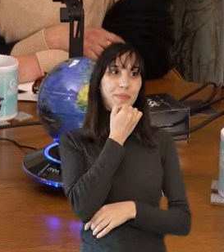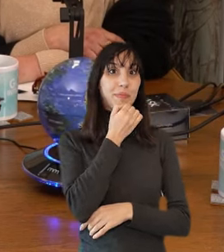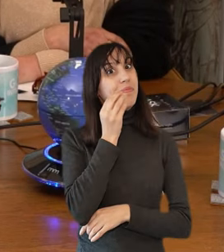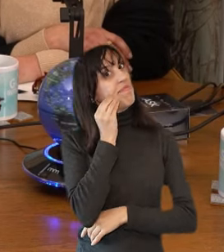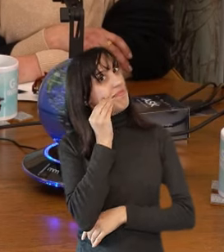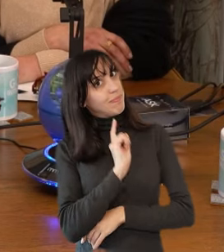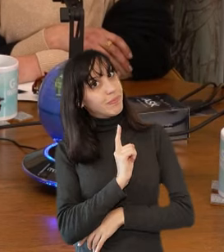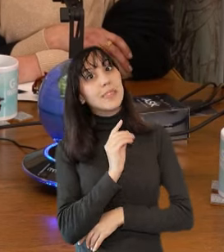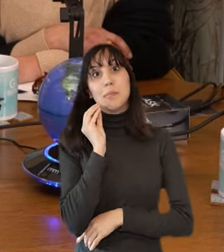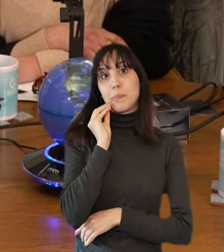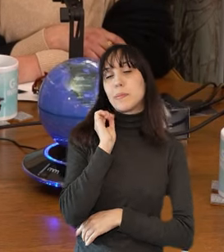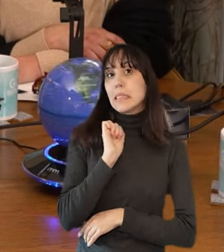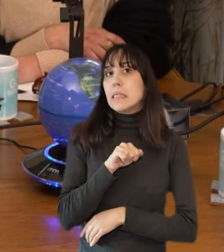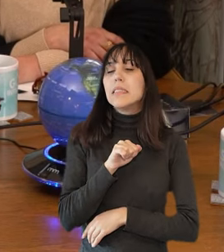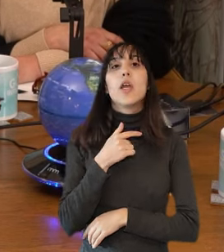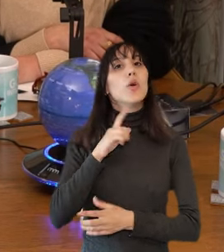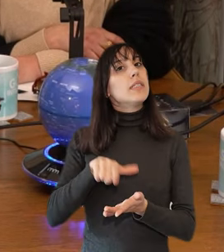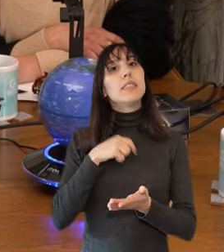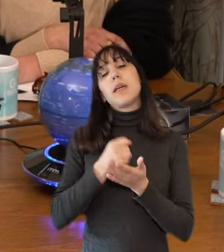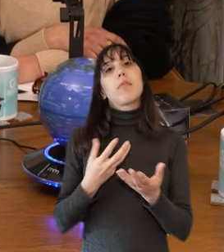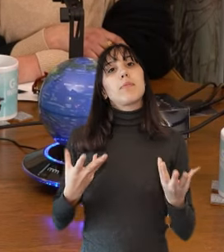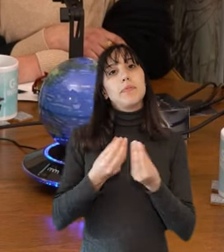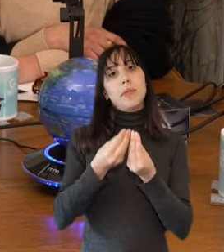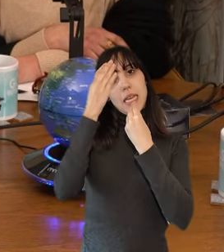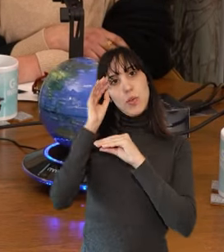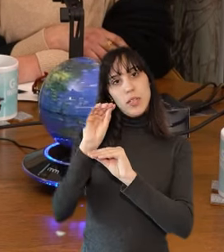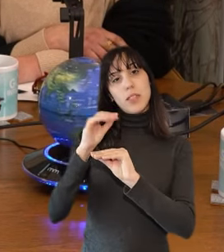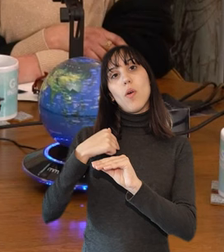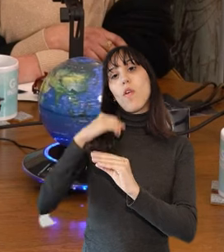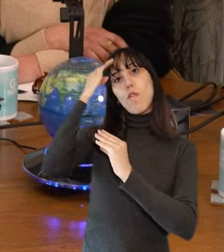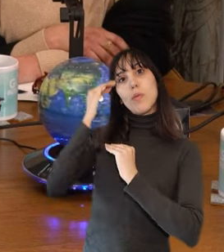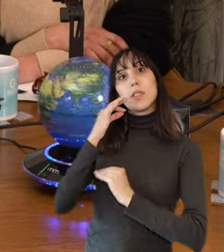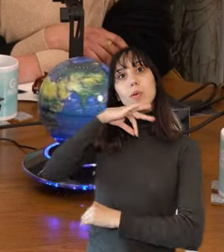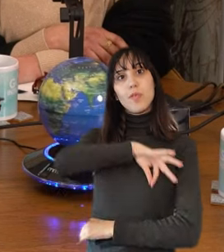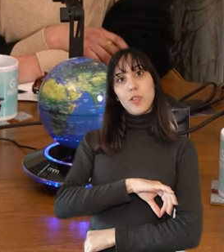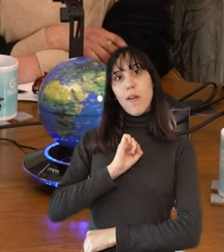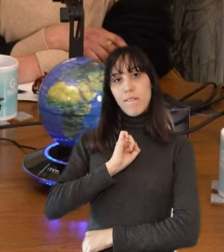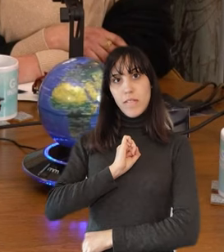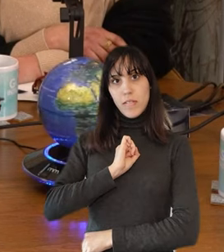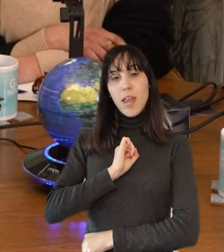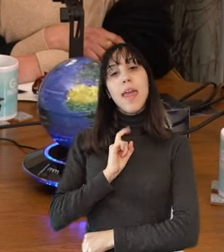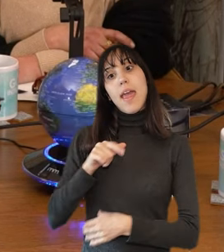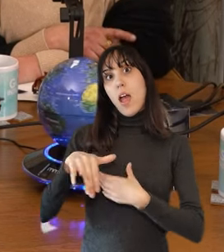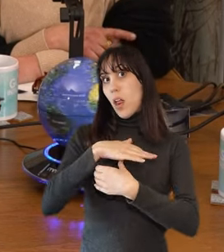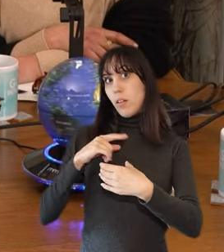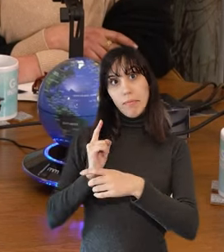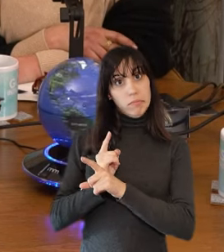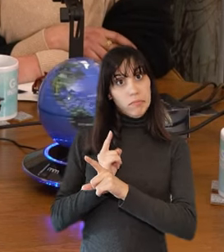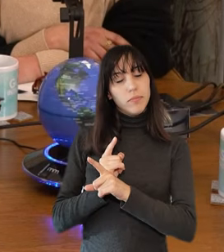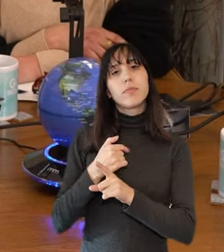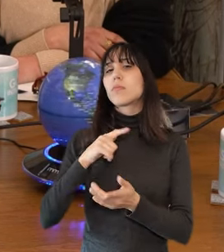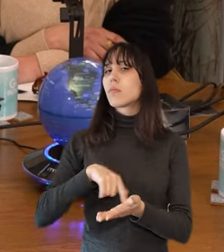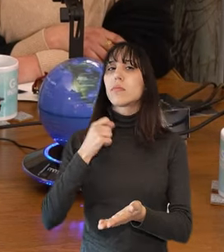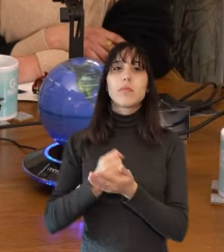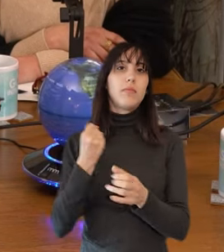parte eh sempre estive sempre esti ligada à educação minha formação profissional é é nesta área e portanto eu